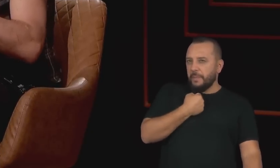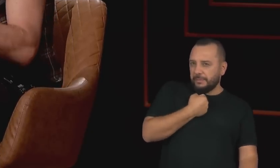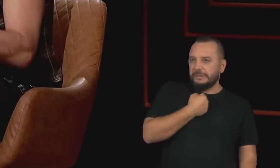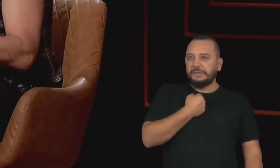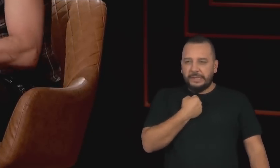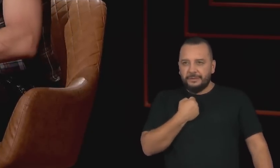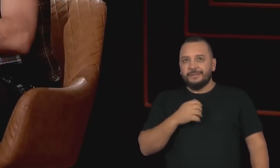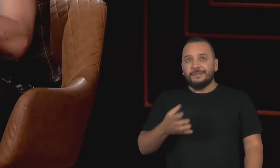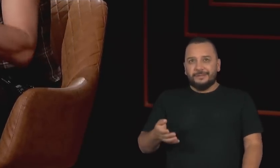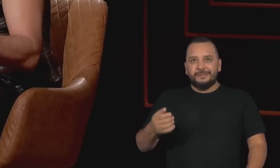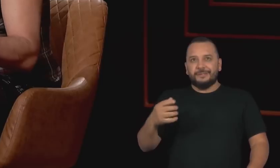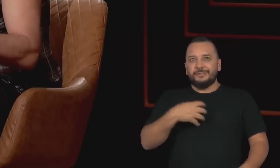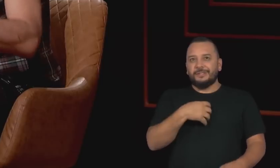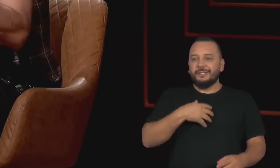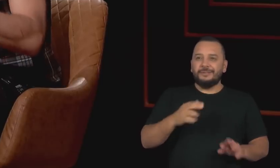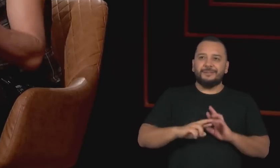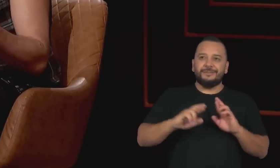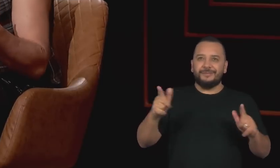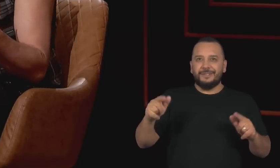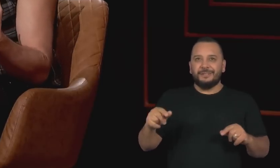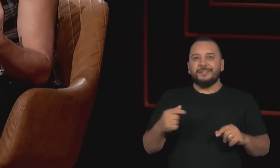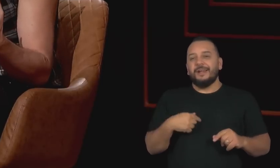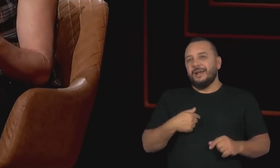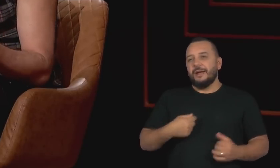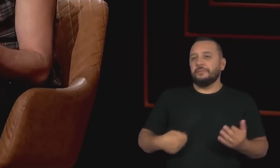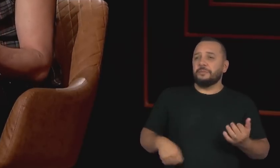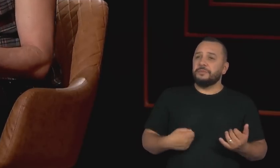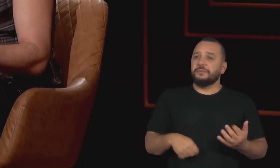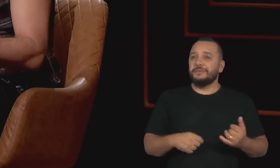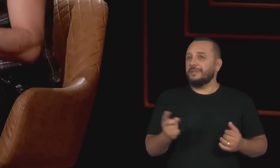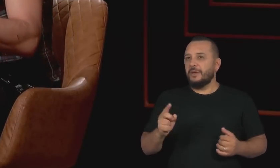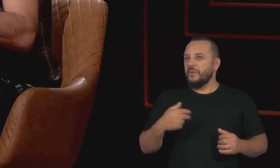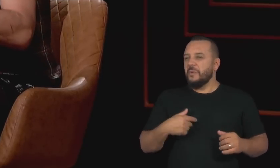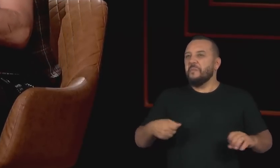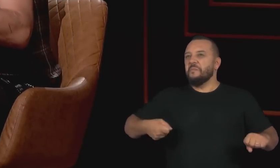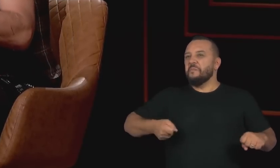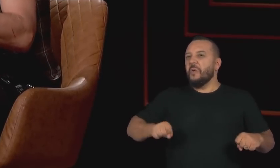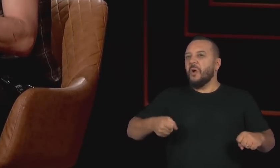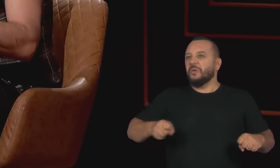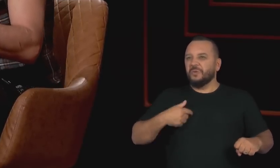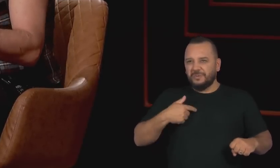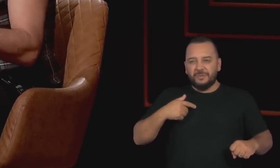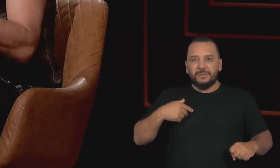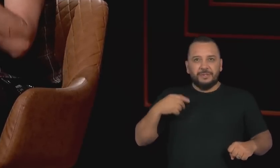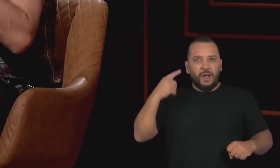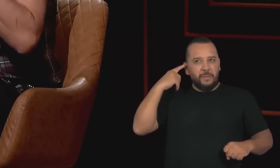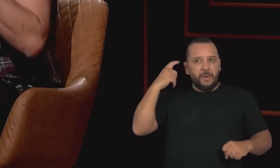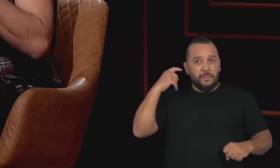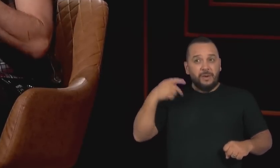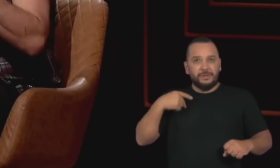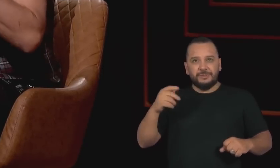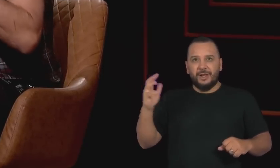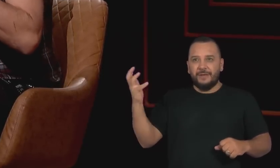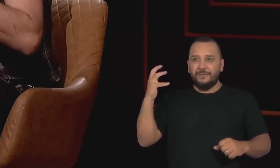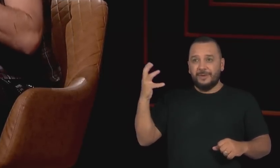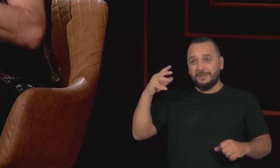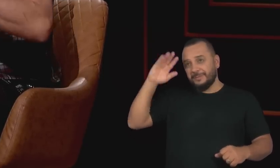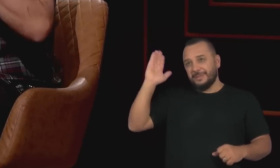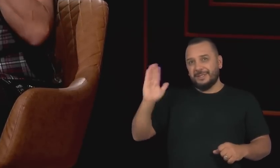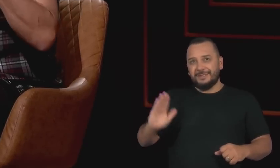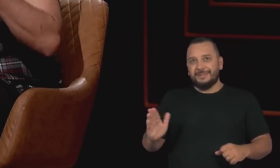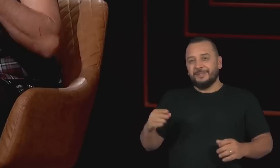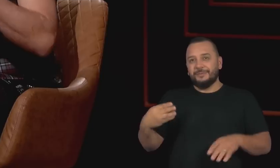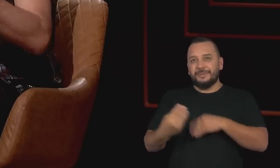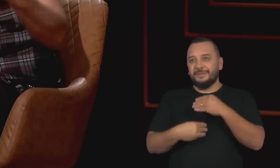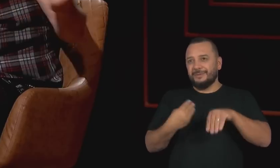coisa ficar diferente, ao invés de, traz a música no violão e tal. Não, eu vou tentar colocar uma melodia das minhas influências brasileiras, sei lá